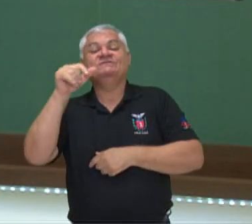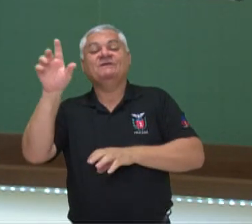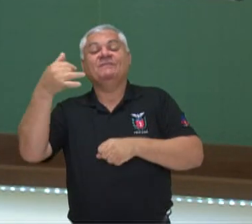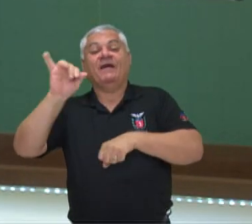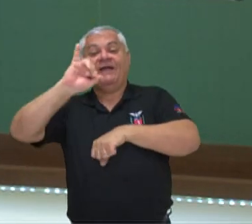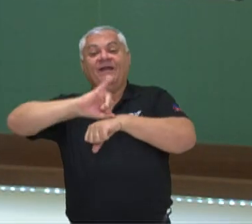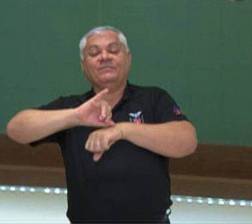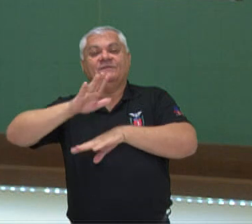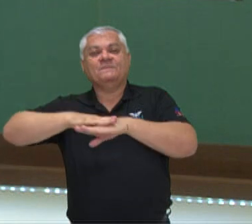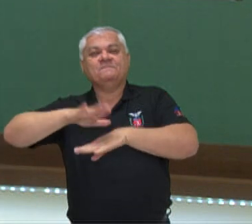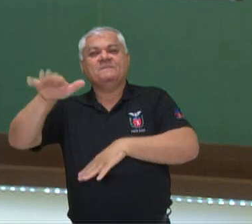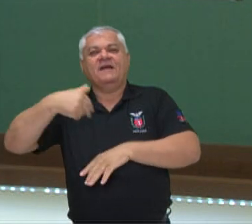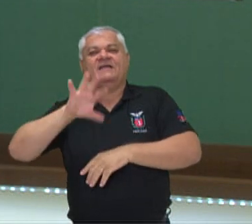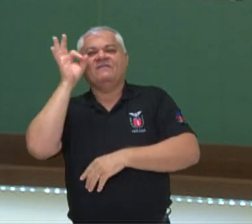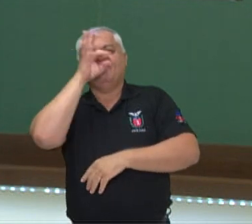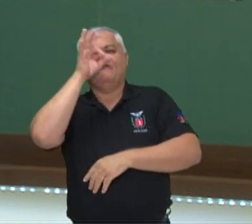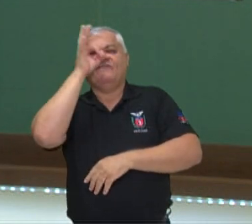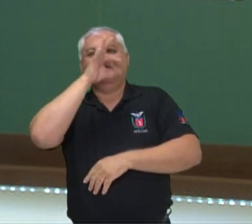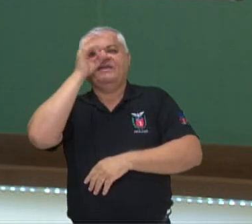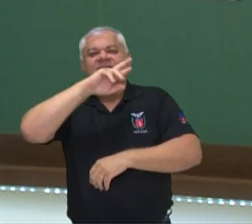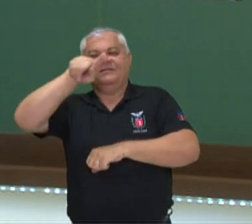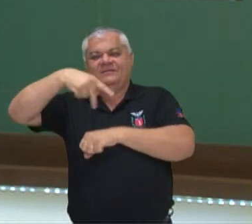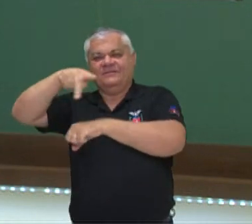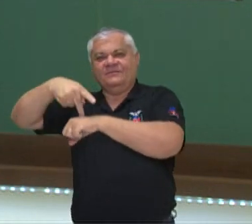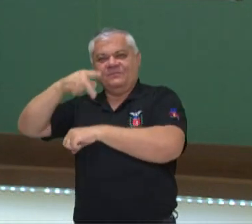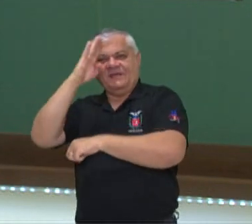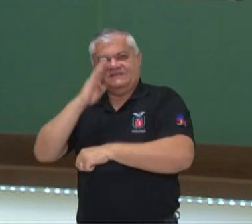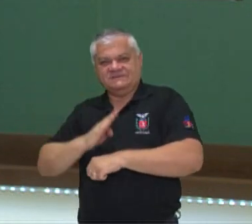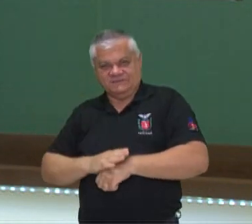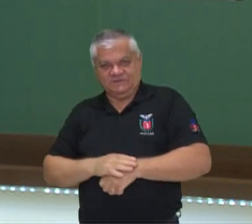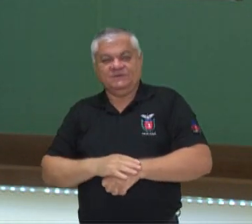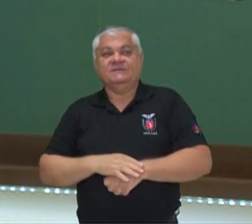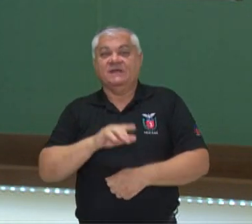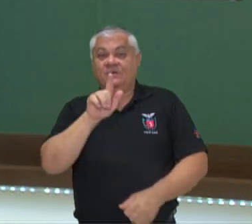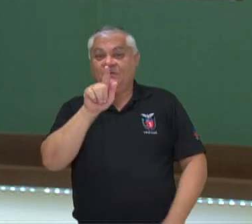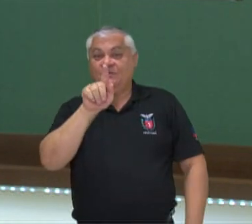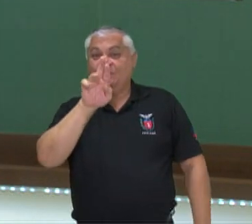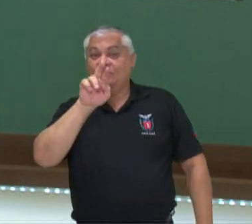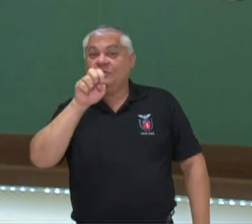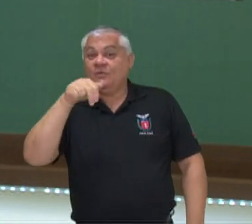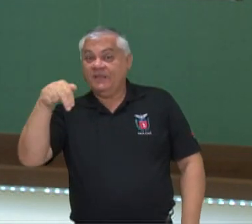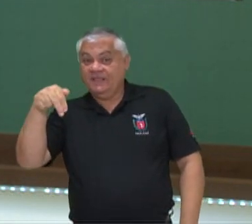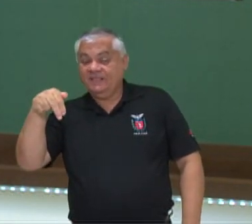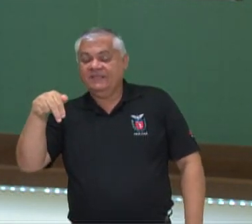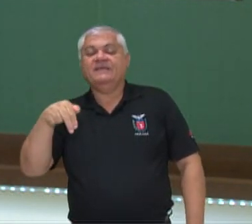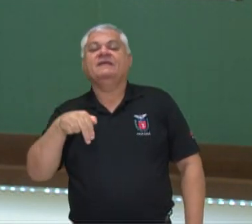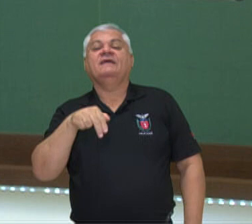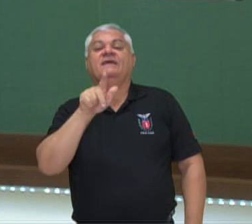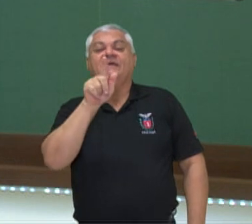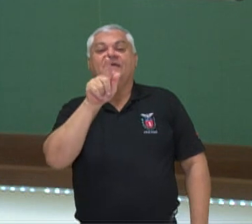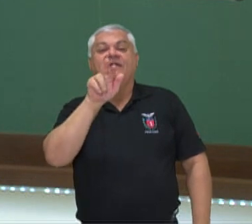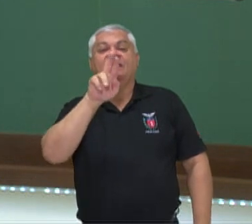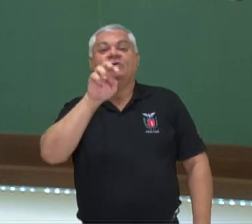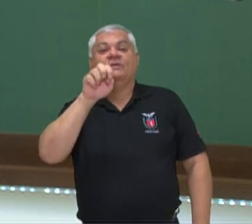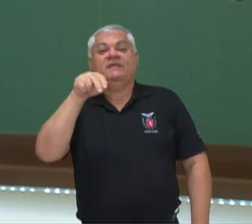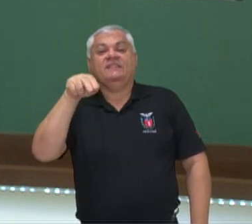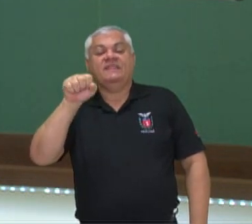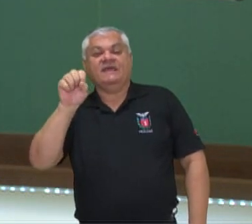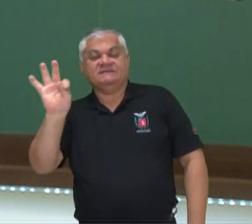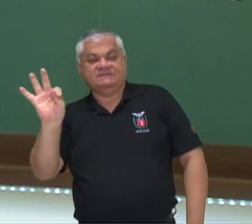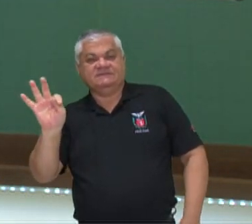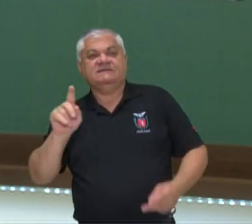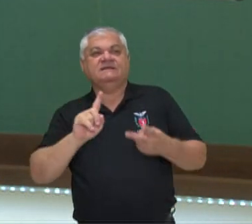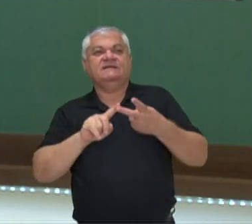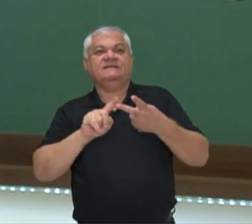capital brasileira mais verde do país. Green é um adjetivo curto, então greenest. Aqui, beautiful é um